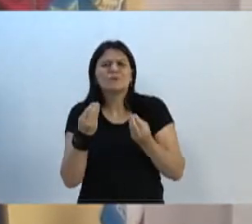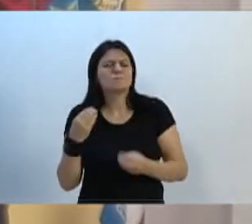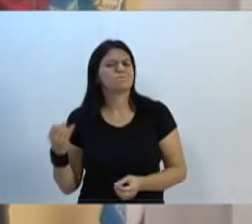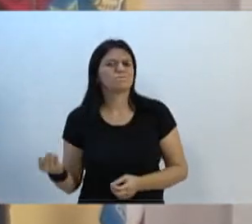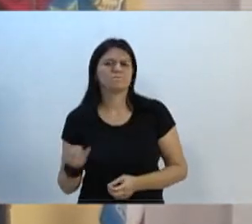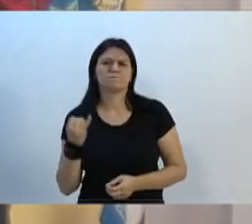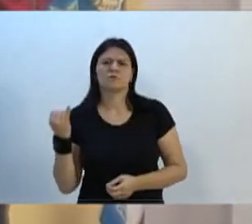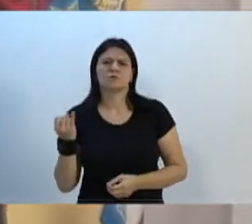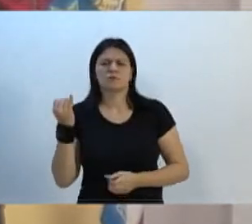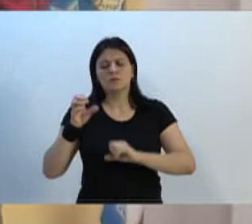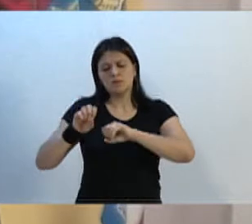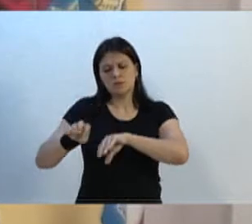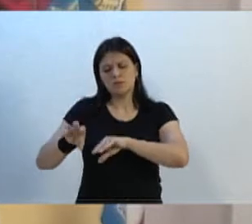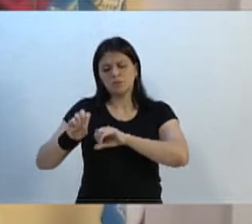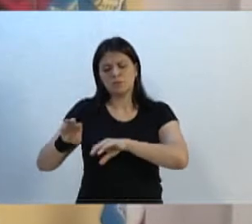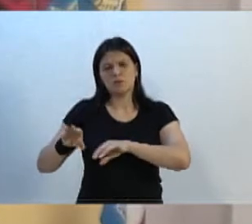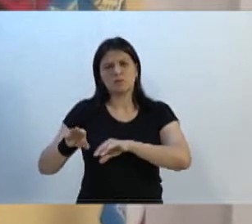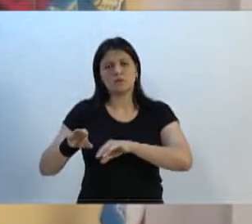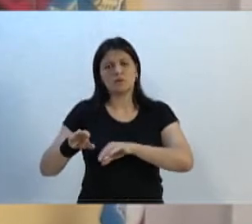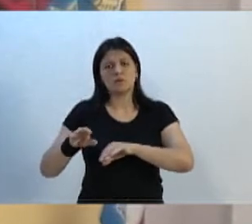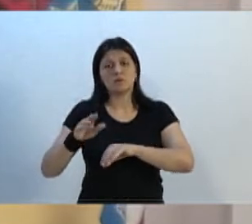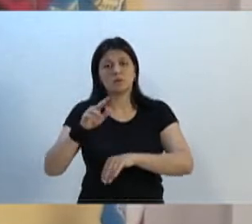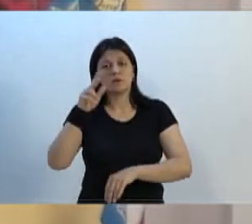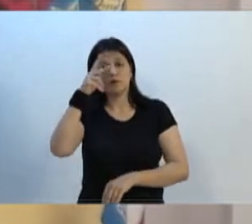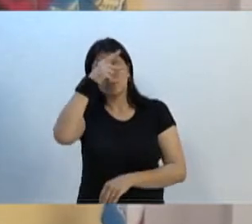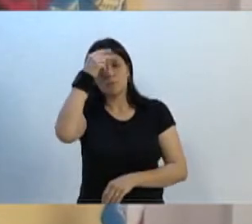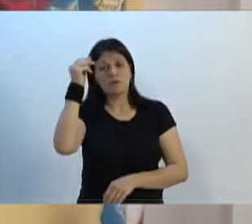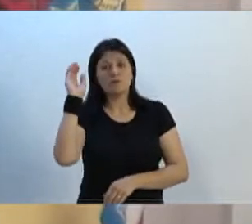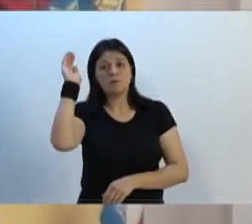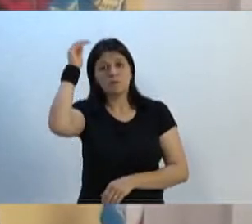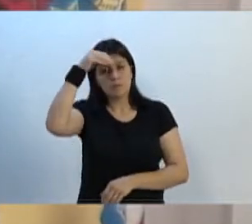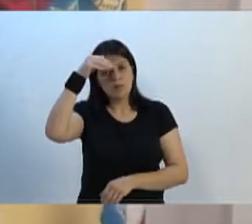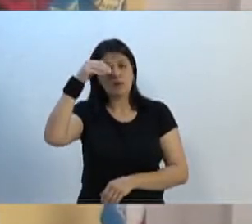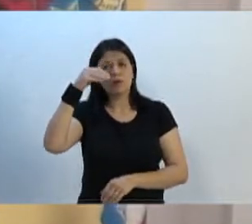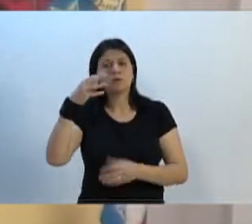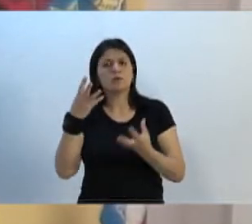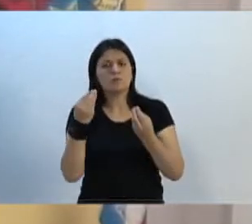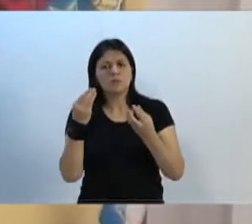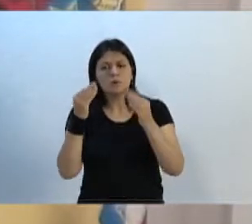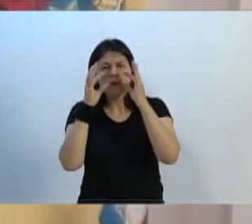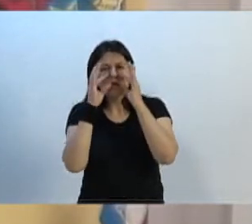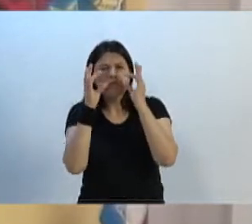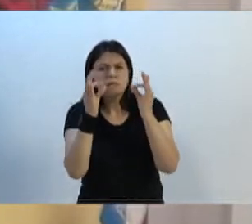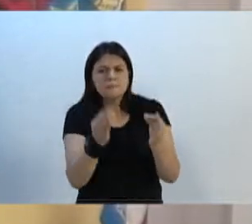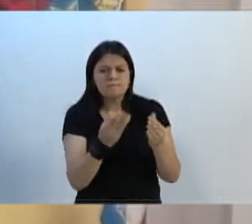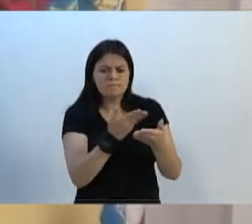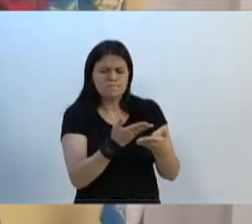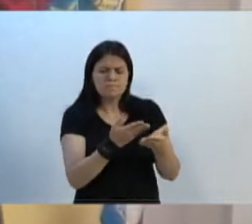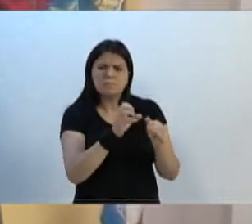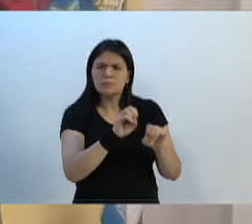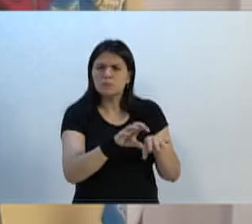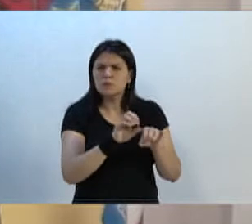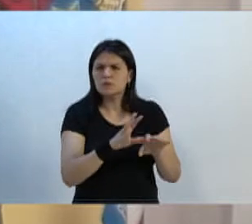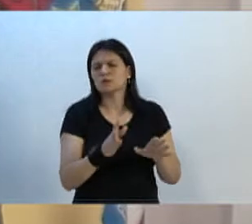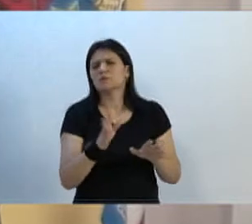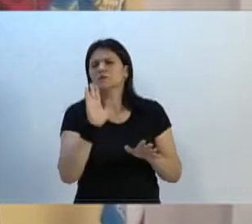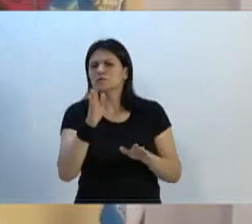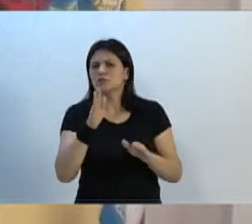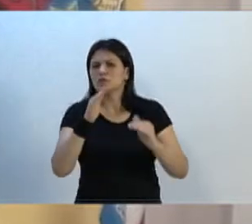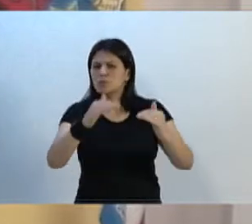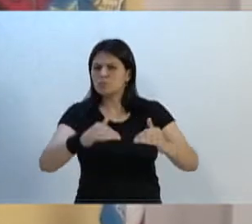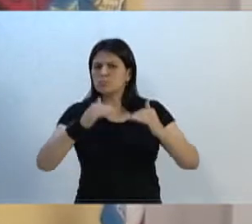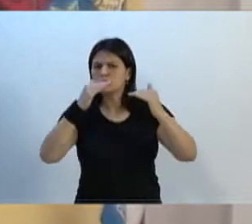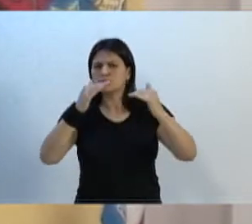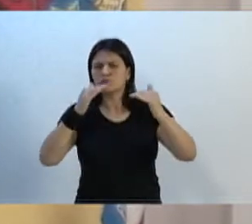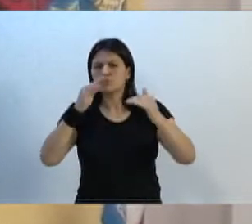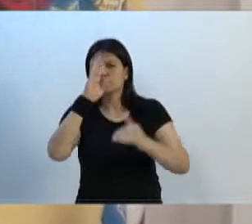no nosso município Prefeito Mário é sensível as causas da educação nós avançamos em alguns pontos relacionados Principalmente ao assunto